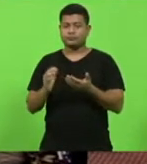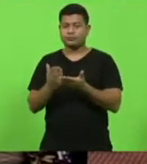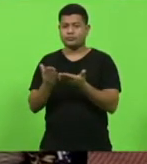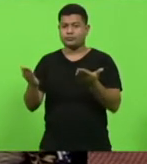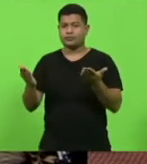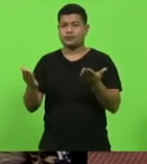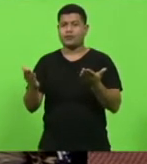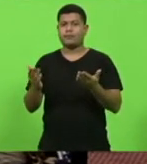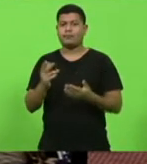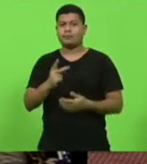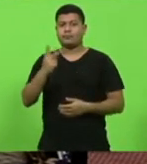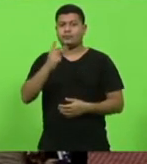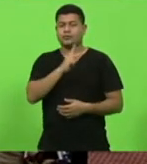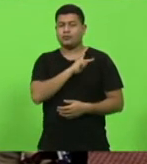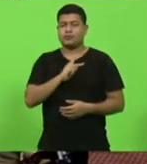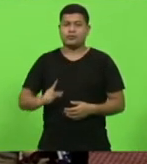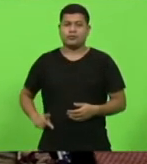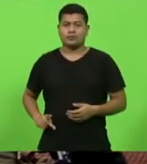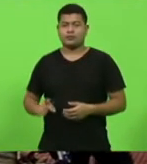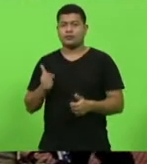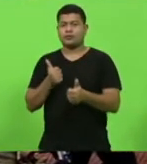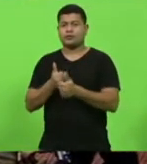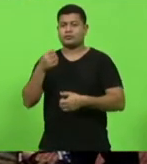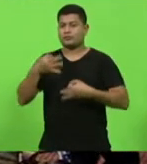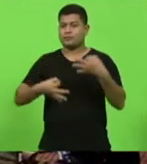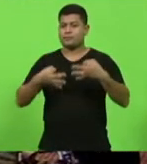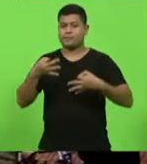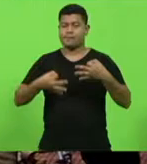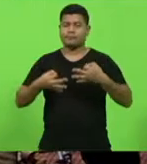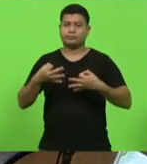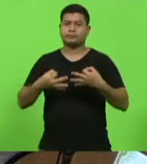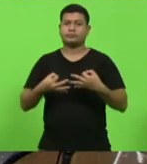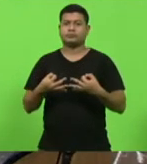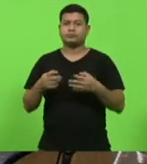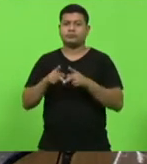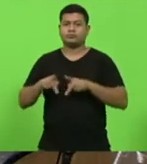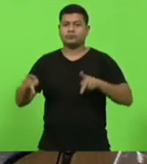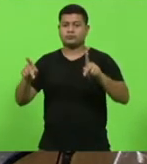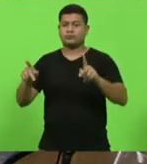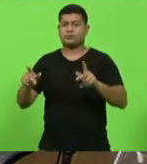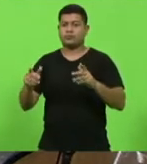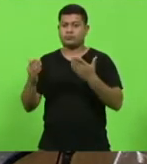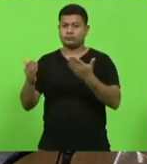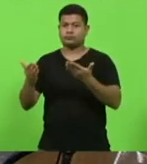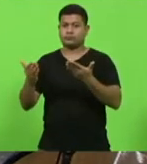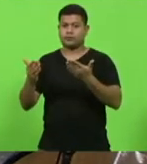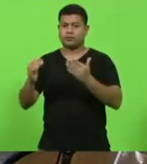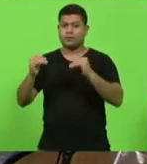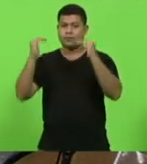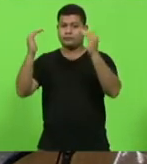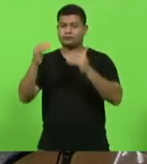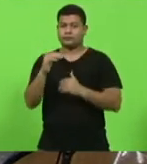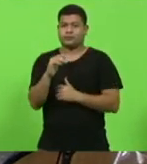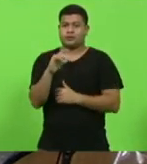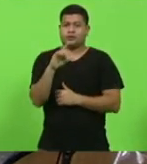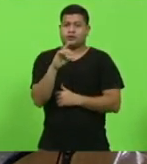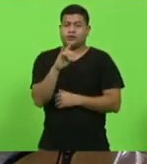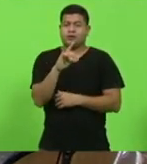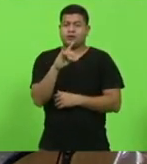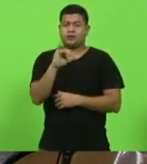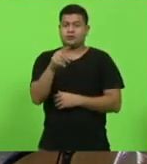ou vice-presidente igual de Justiça Desembargador Dr João Henrique Blasi